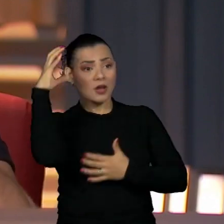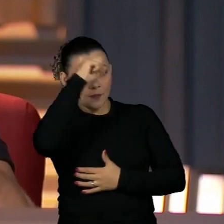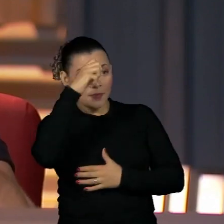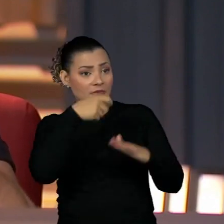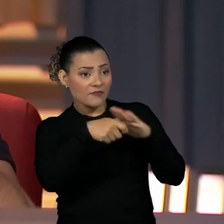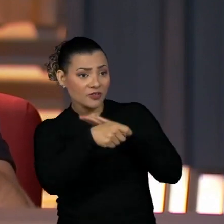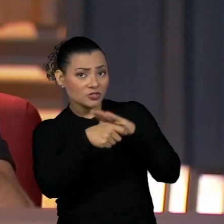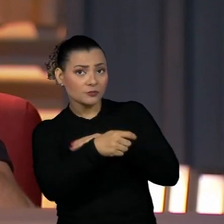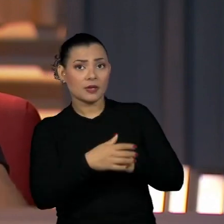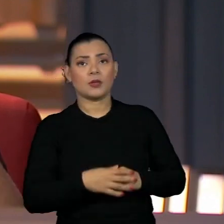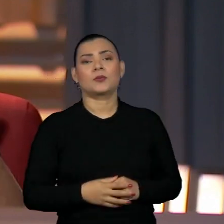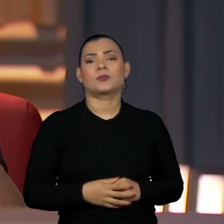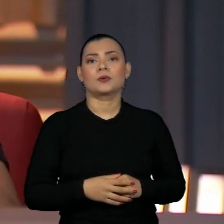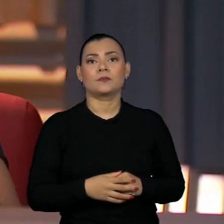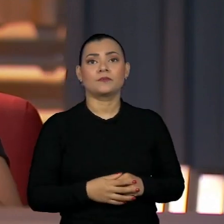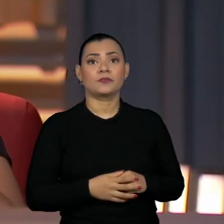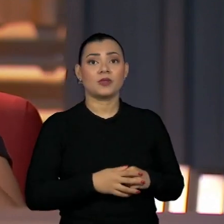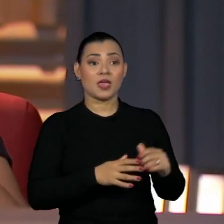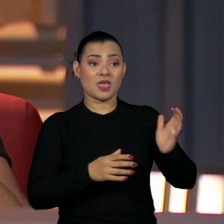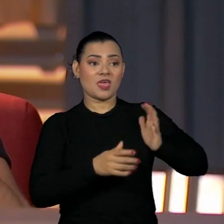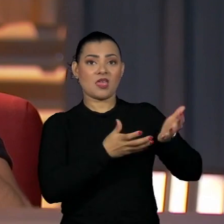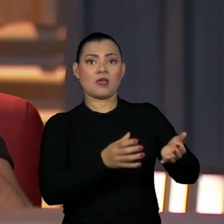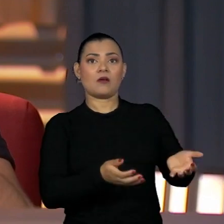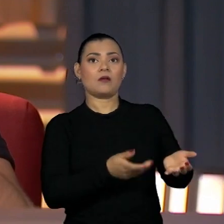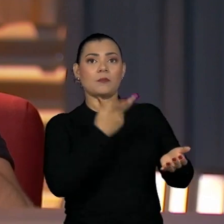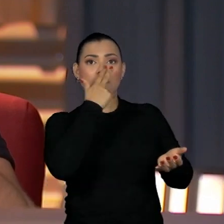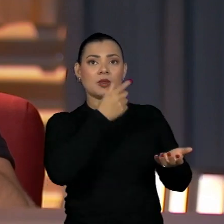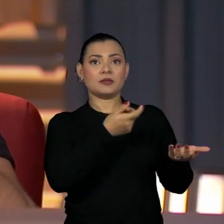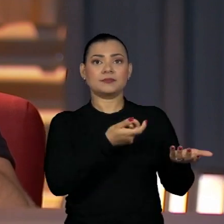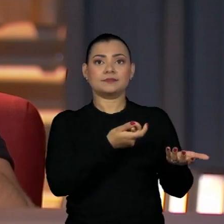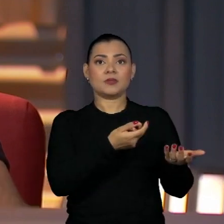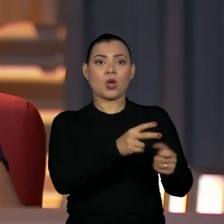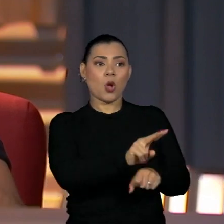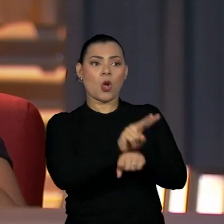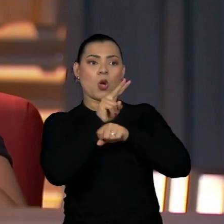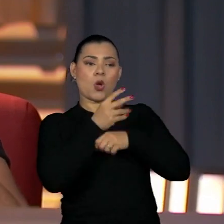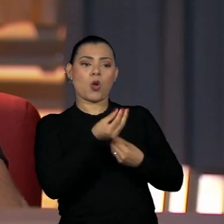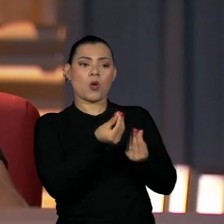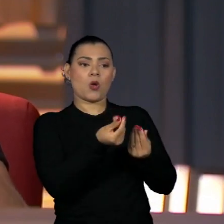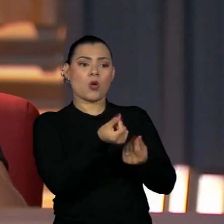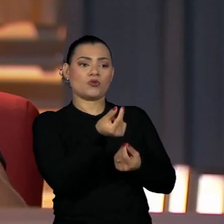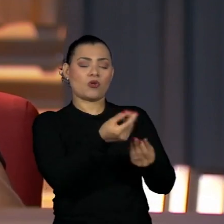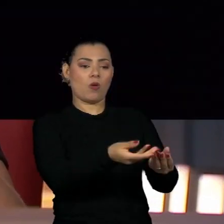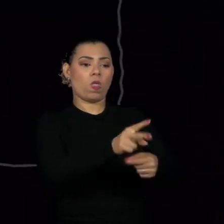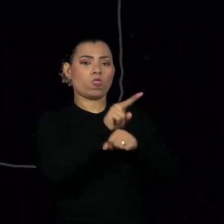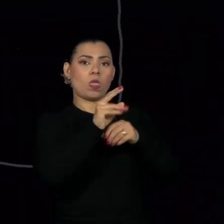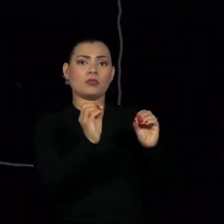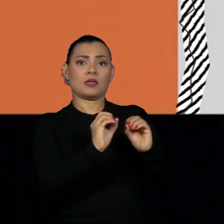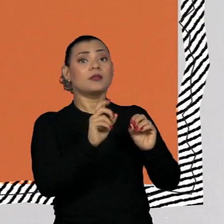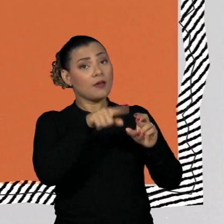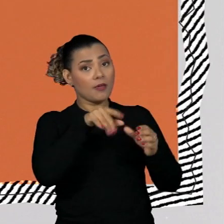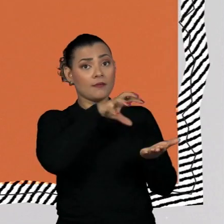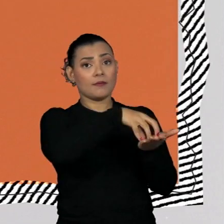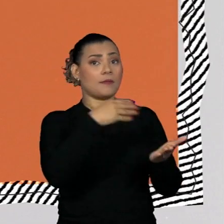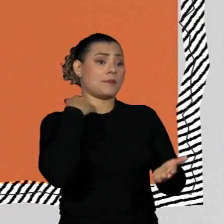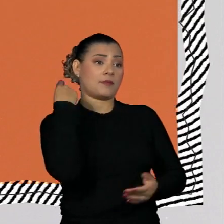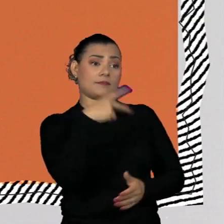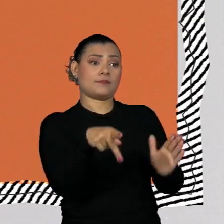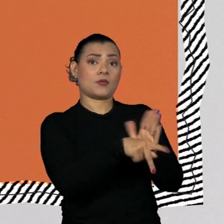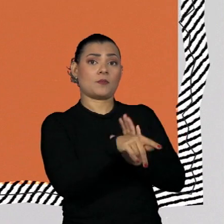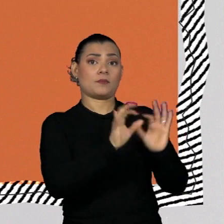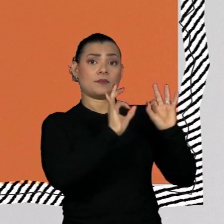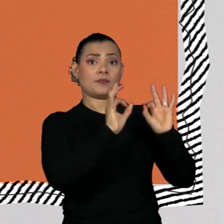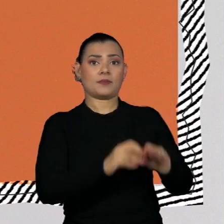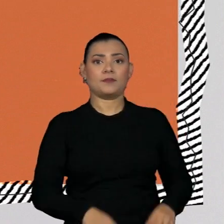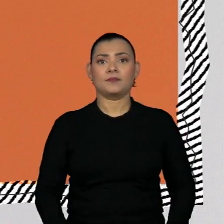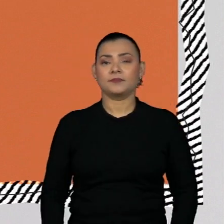investir. Aí o cara te oferece capitalização. Né? E às vezes esse banco está lá na Faria Lima. É muito